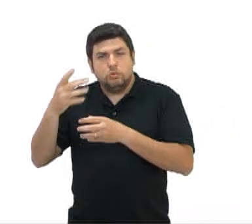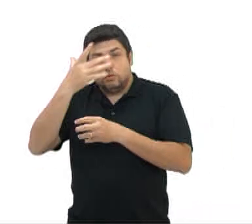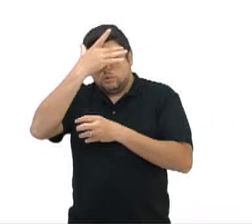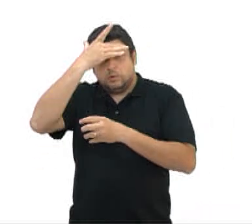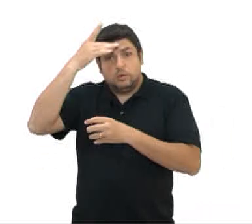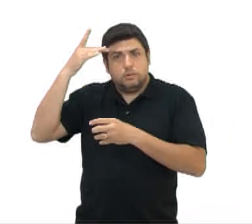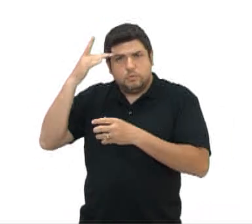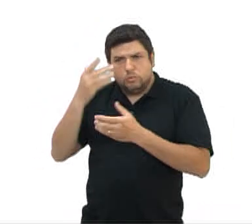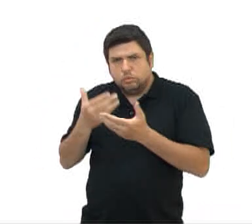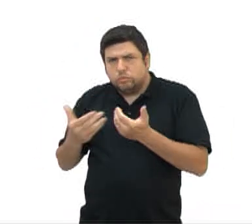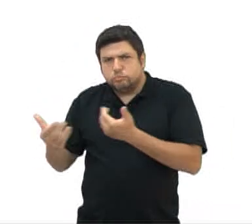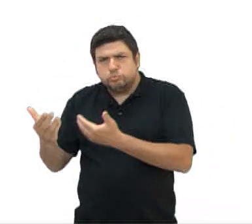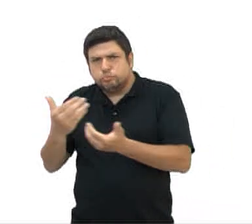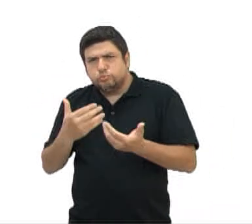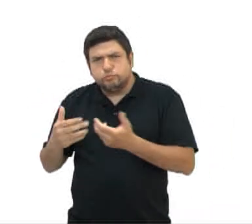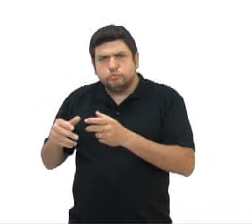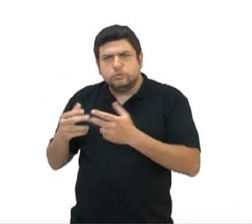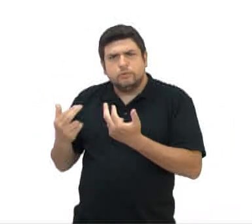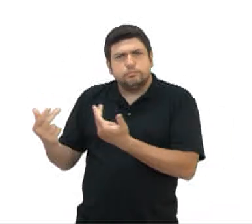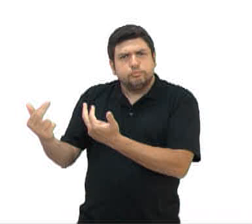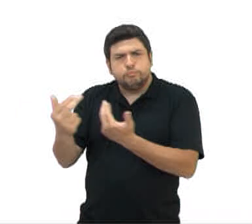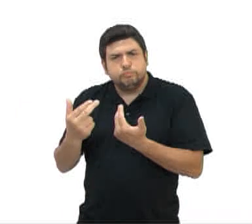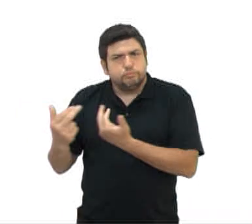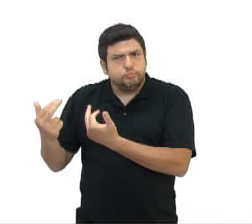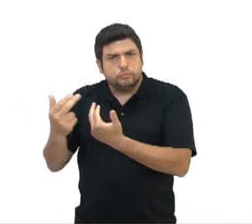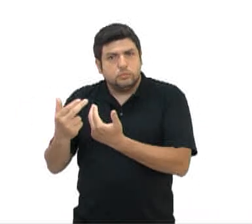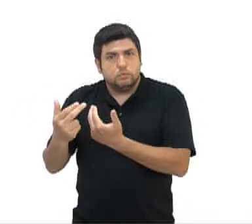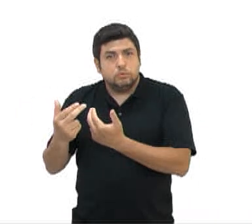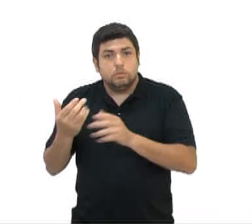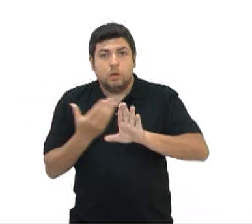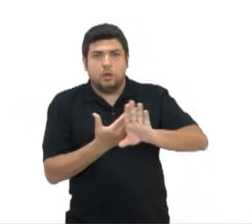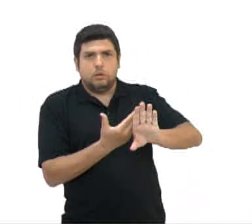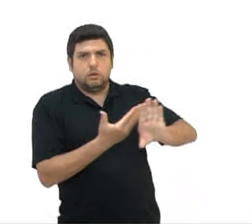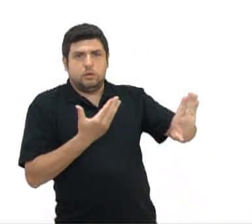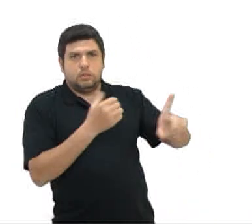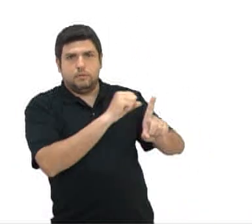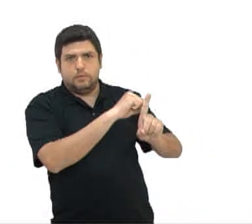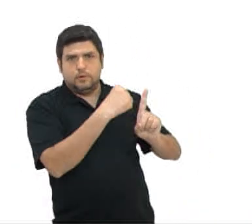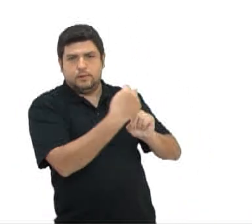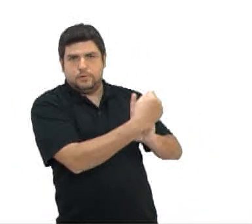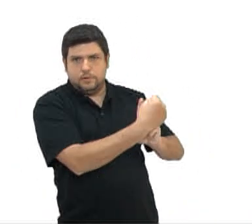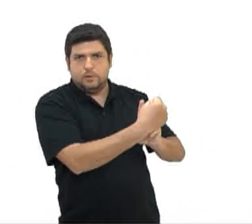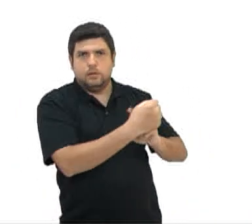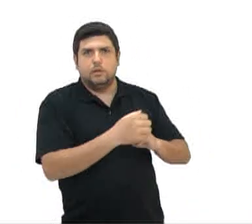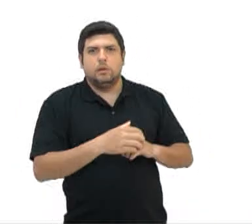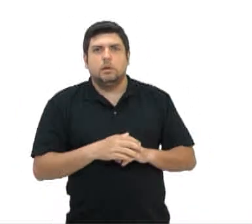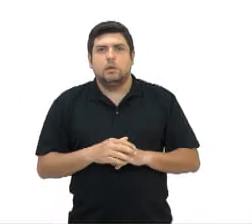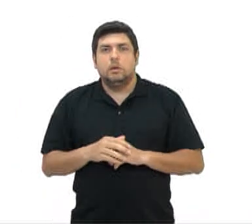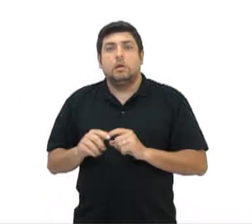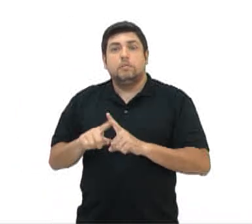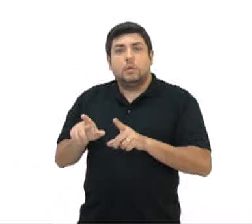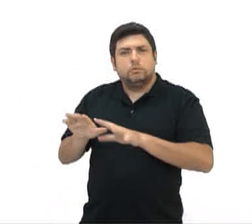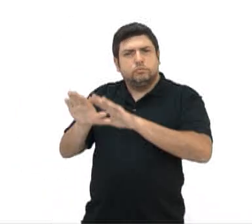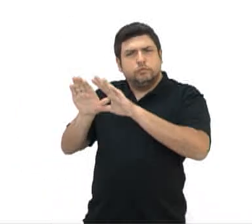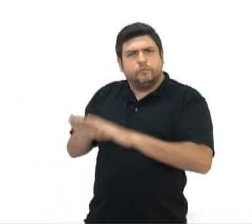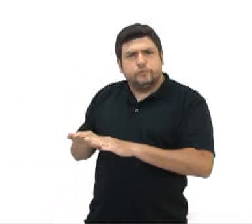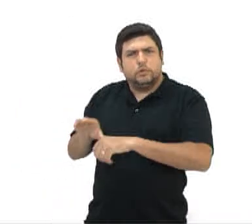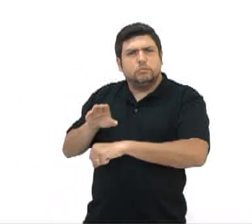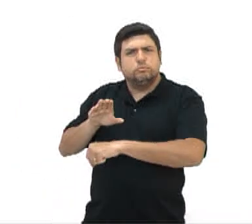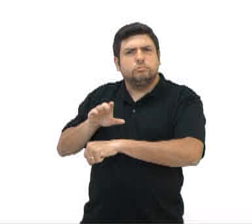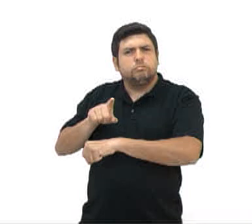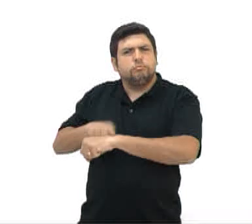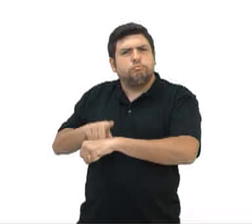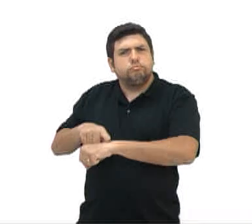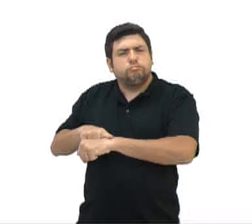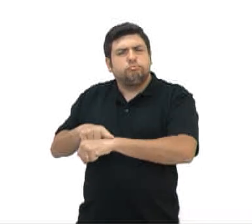situação semelhante, separados da sociedade, mais ampla por um período considerável de tempo, levam a uma